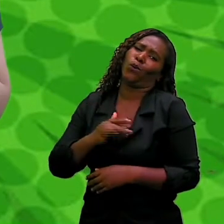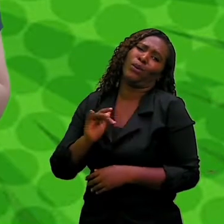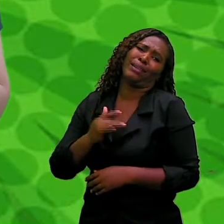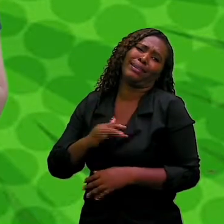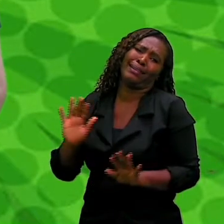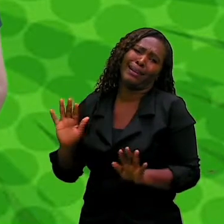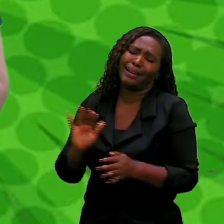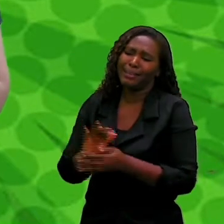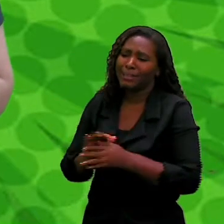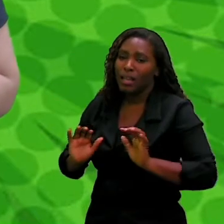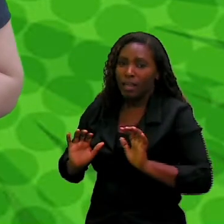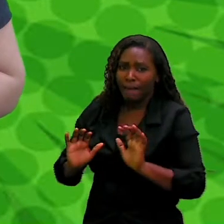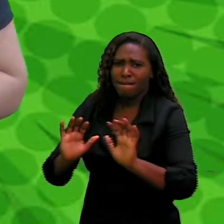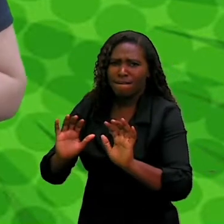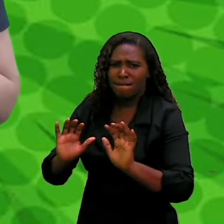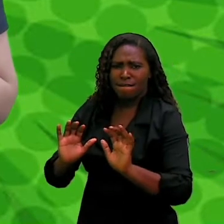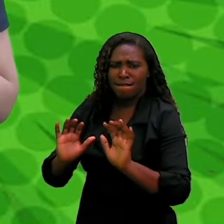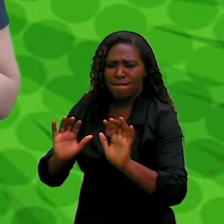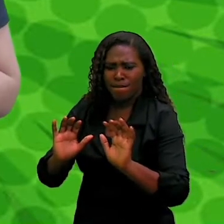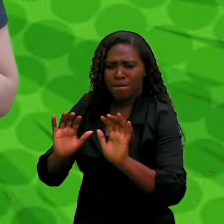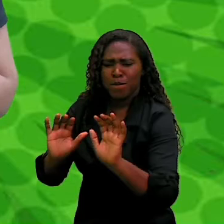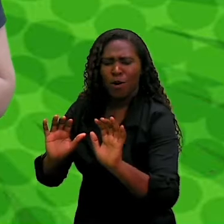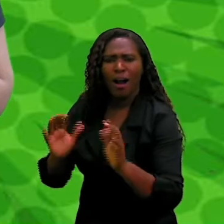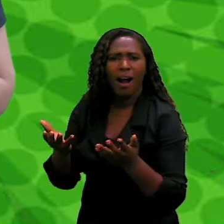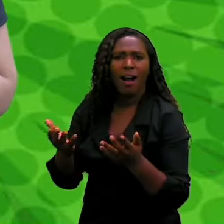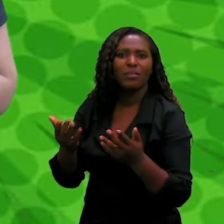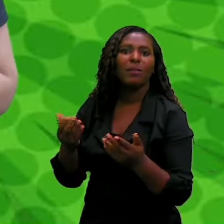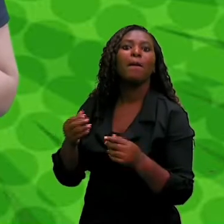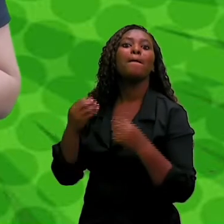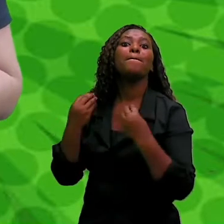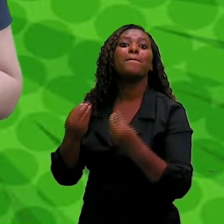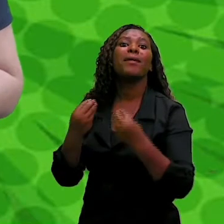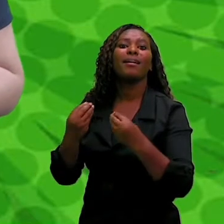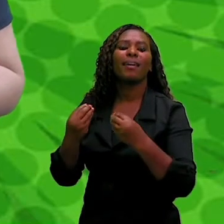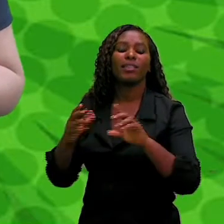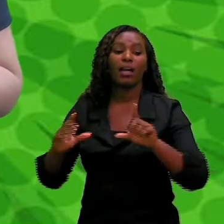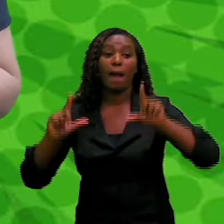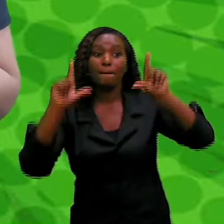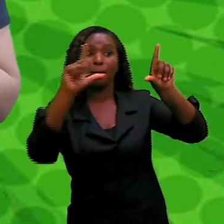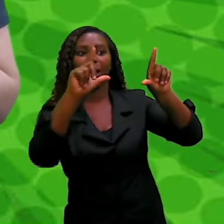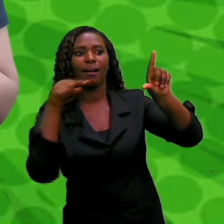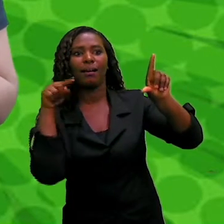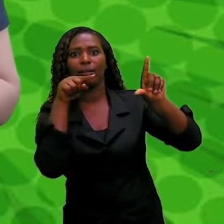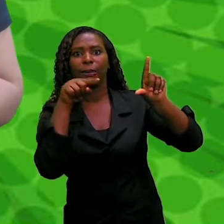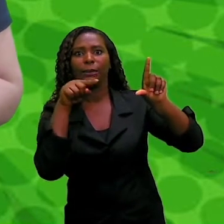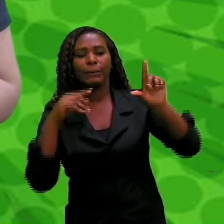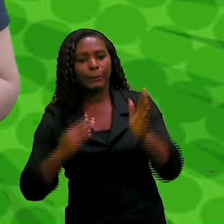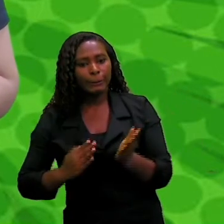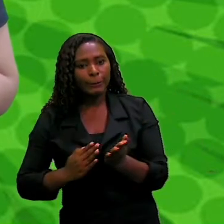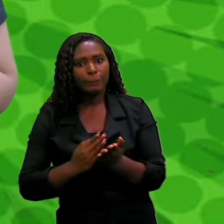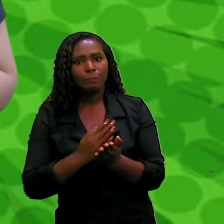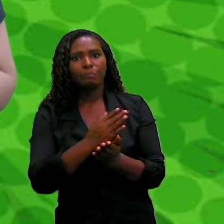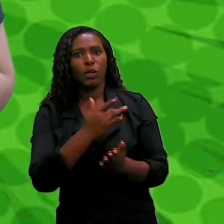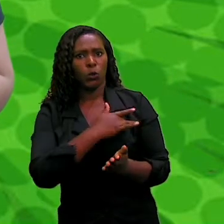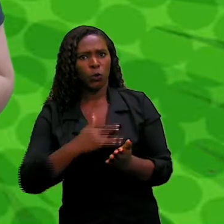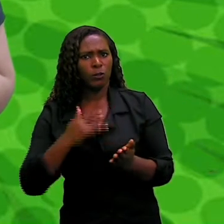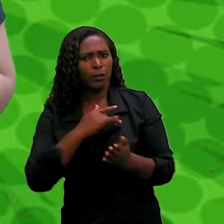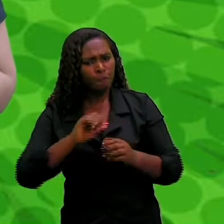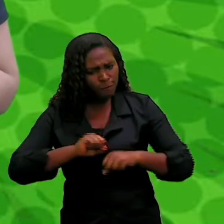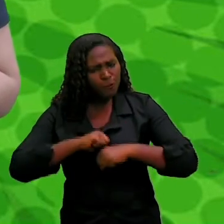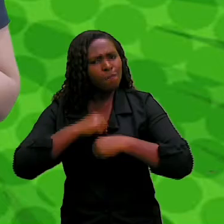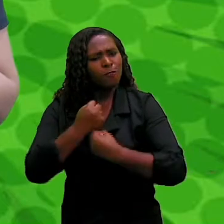ali, fala: põe segunda, Conceição, para funcionar no tranco. A pobre da raposa tentando dar uma força para o